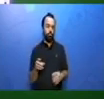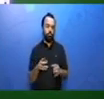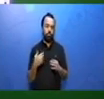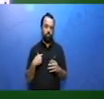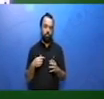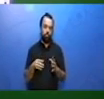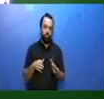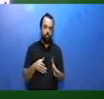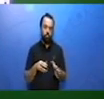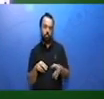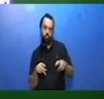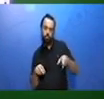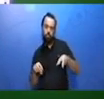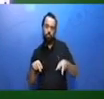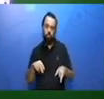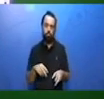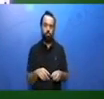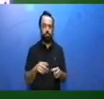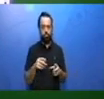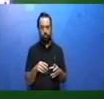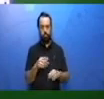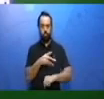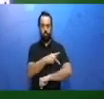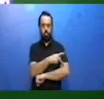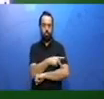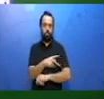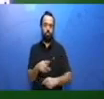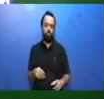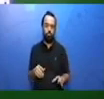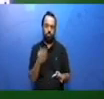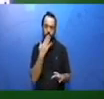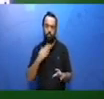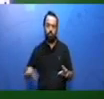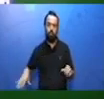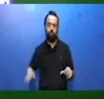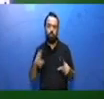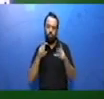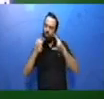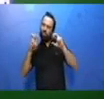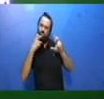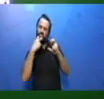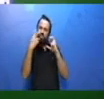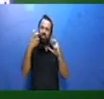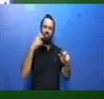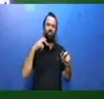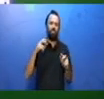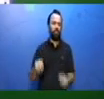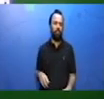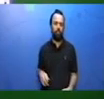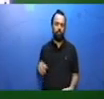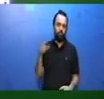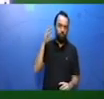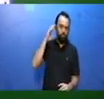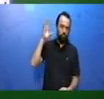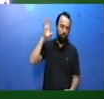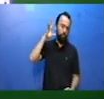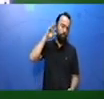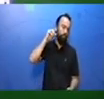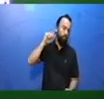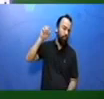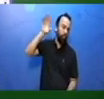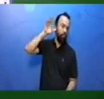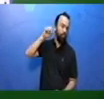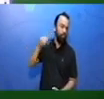grupo de crianças brincando e correndo. Seus gritos repercutiam em meus ouvidos, como ecos de coisas